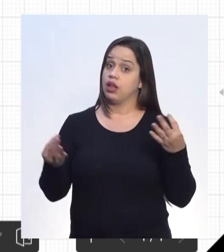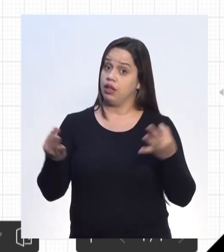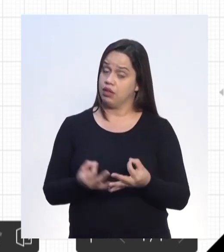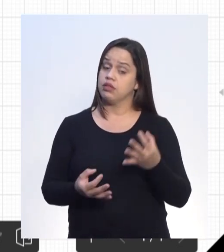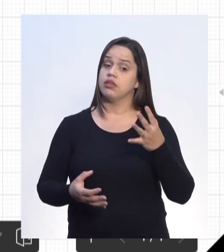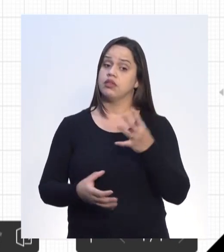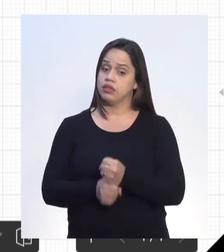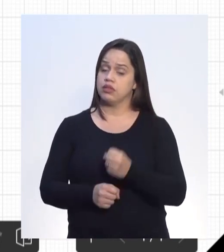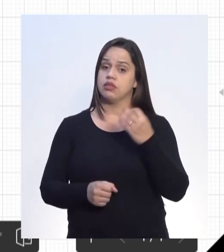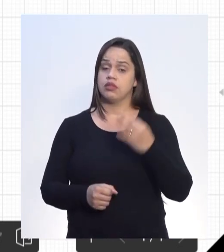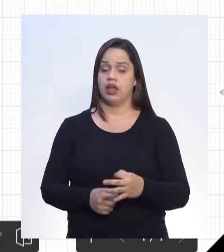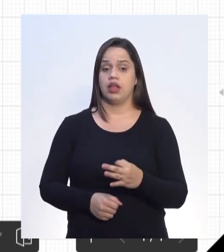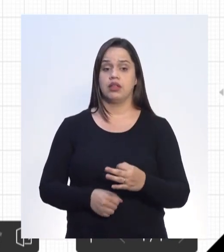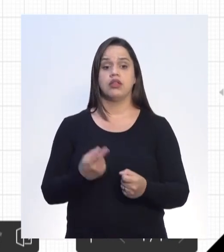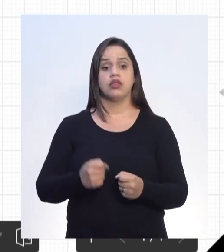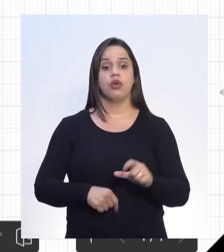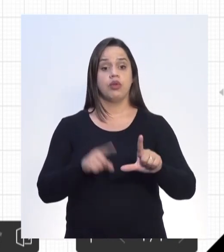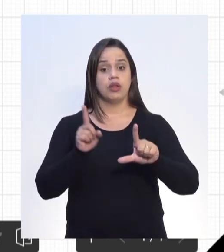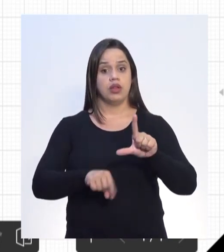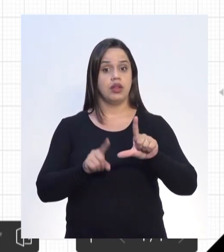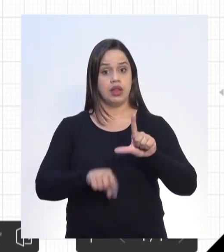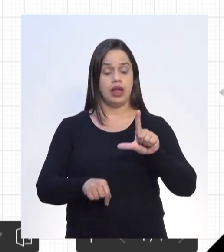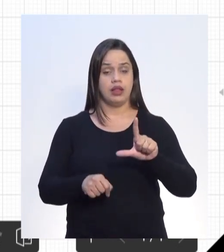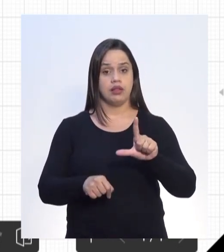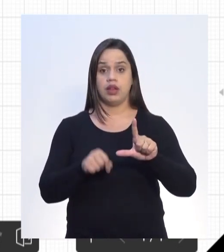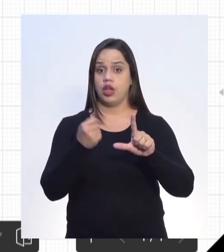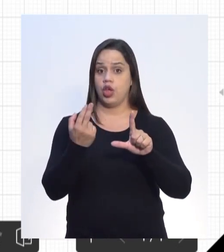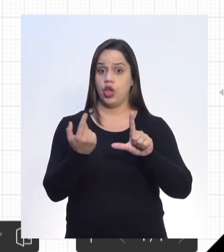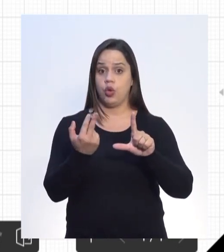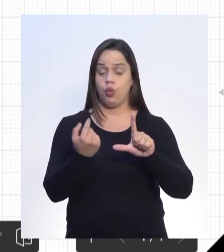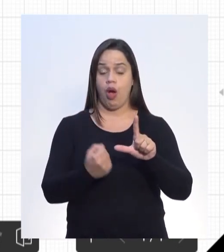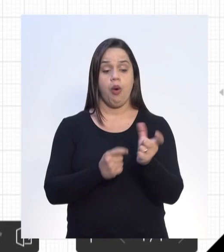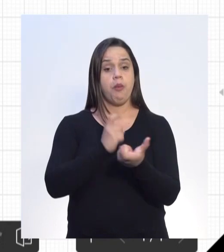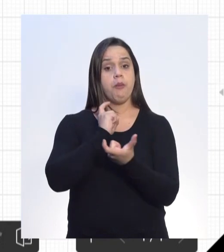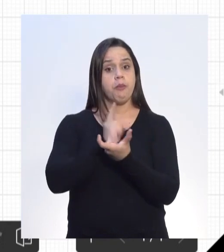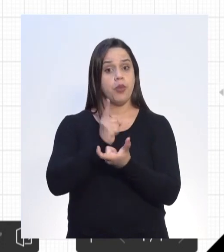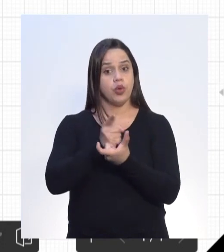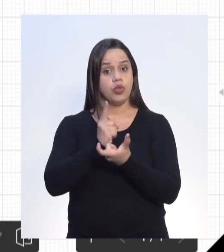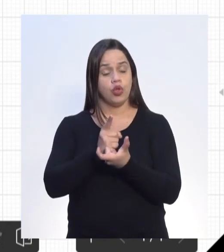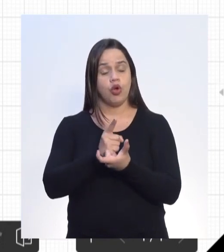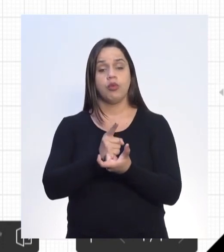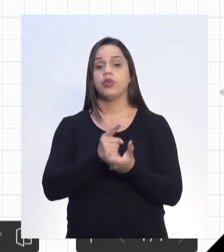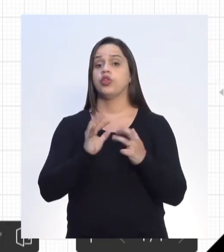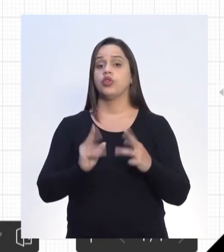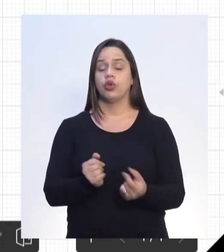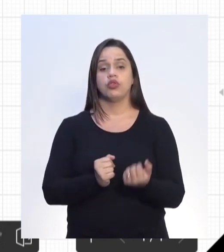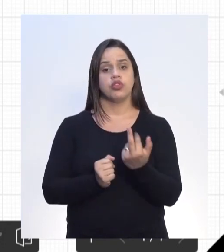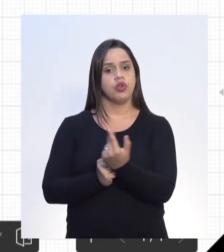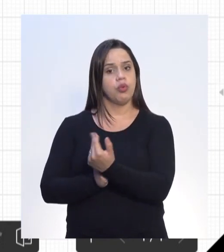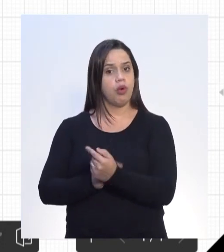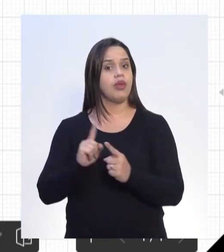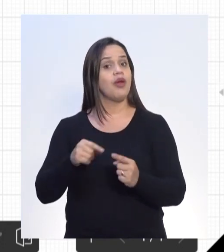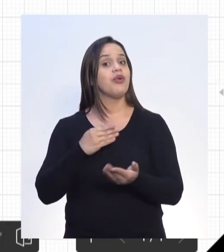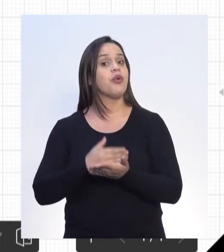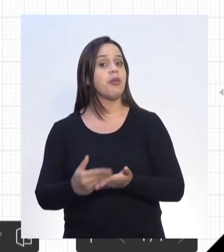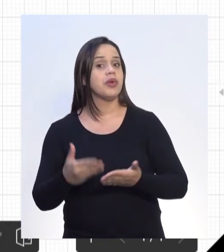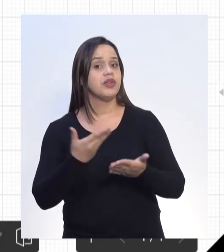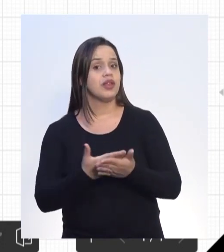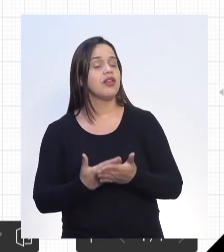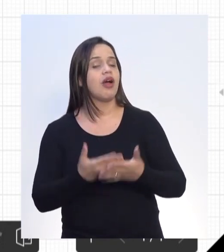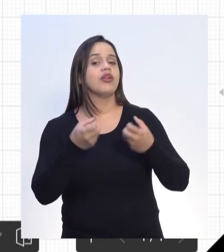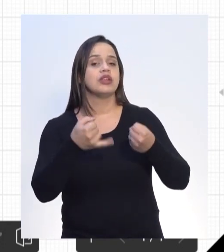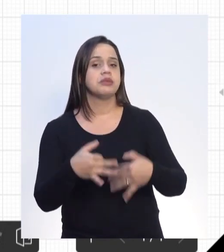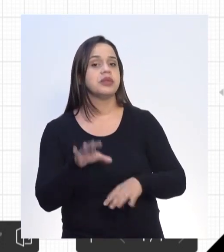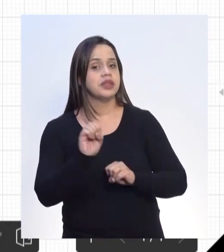seja, semelhantes, perceba, cada um deles é monômio e eles são semelhantes. Ou seja, o comecinho da aula, né? Posso juntar todo mundo